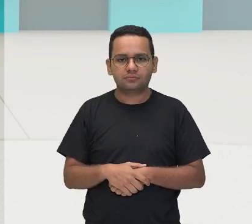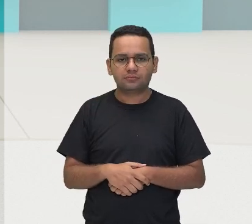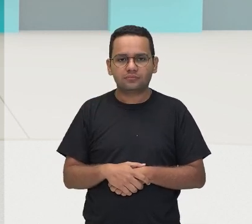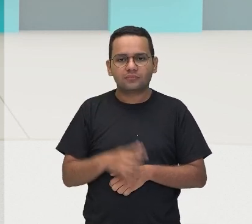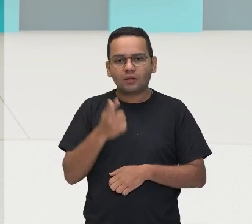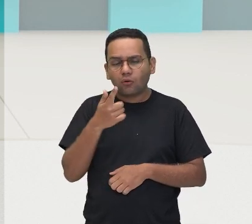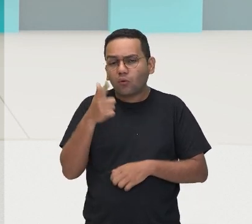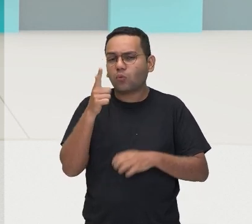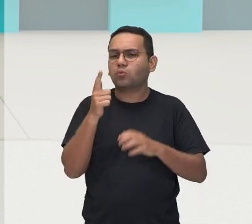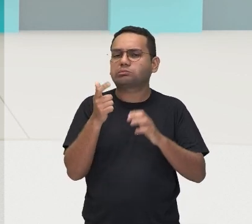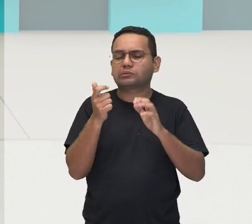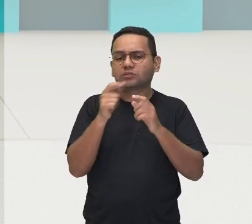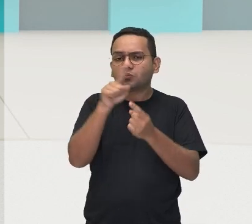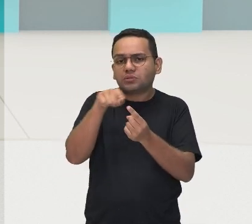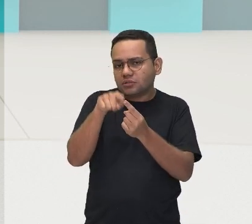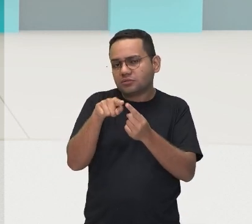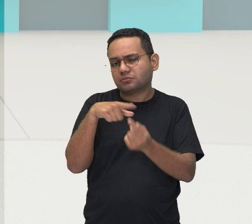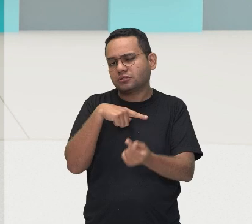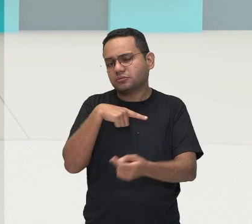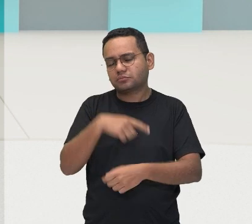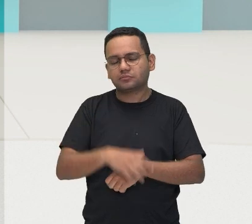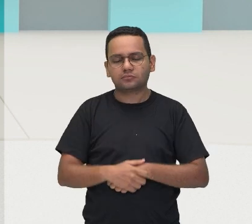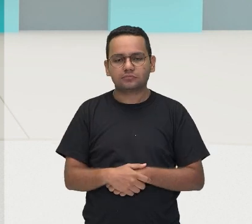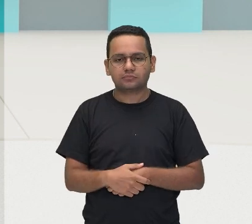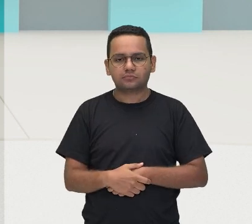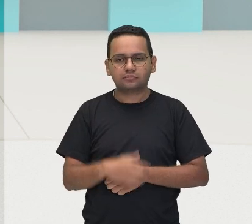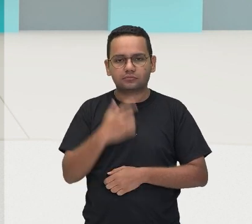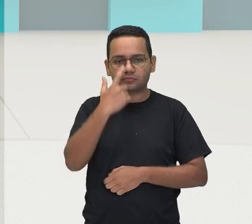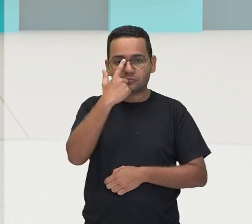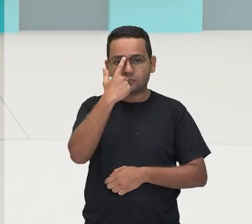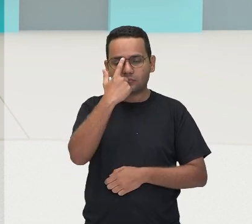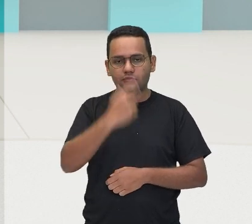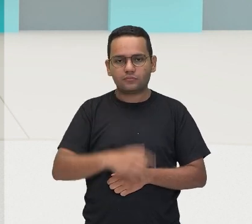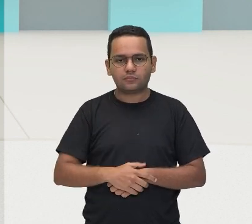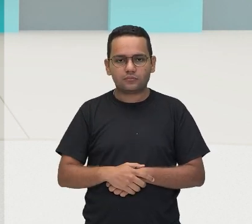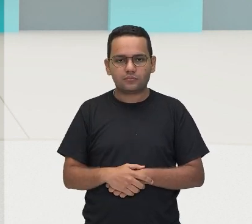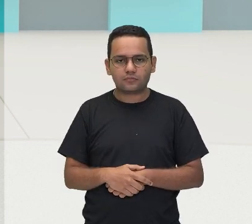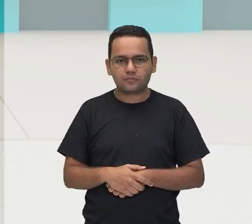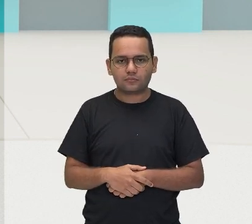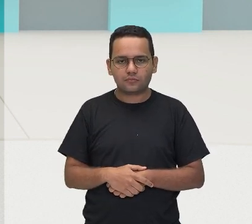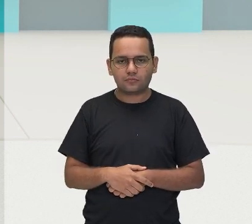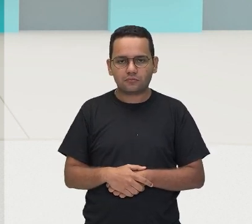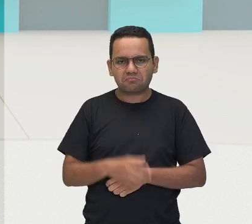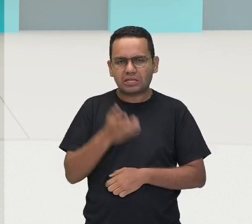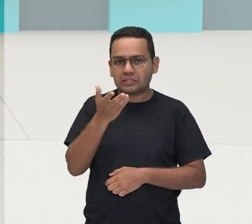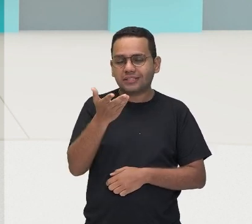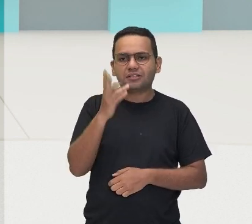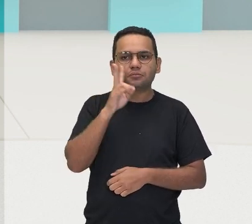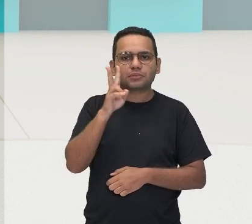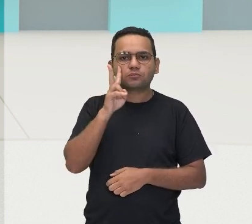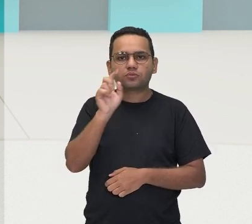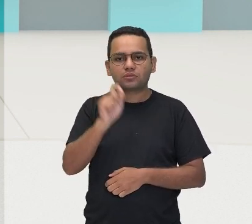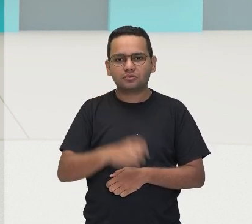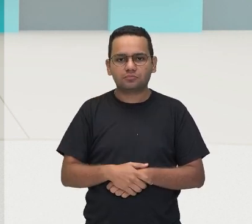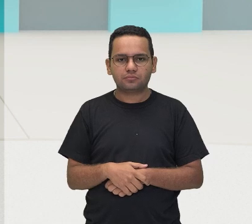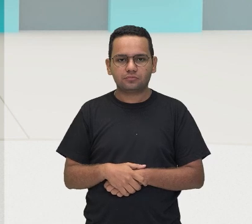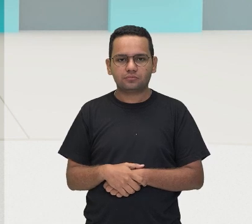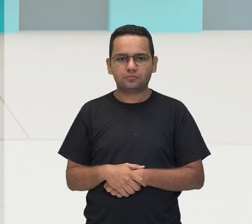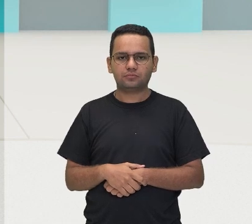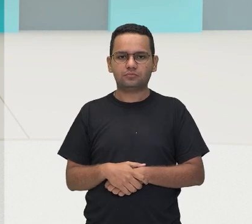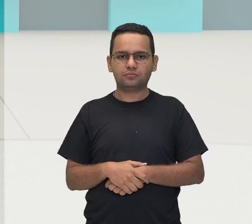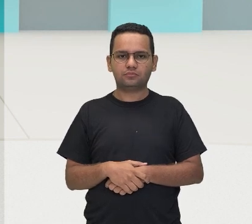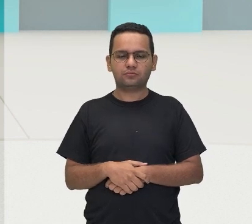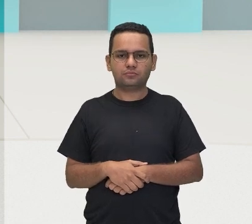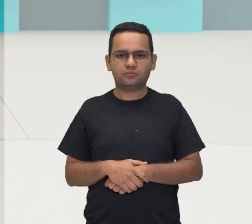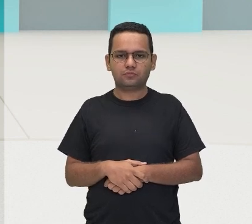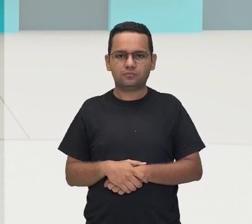da luta, um outro objetivo que eles utilizavam, né, quando a gente fala em Roma, a gente lembra de um monumento que existe